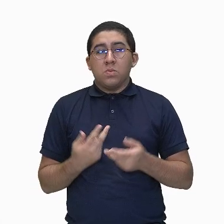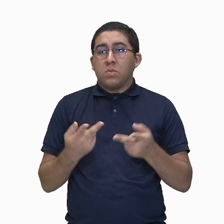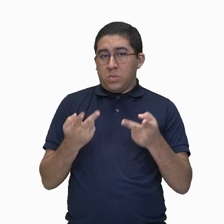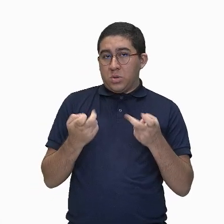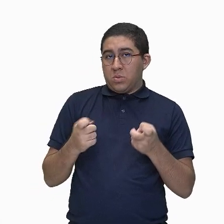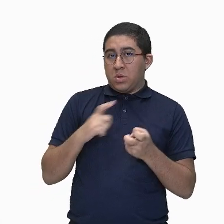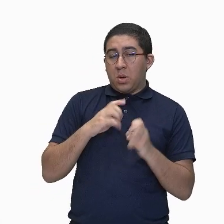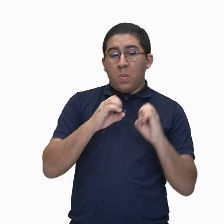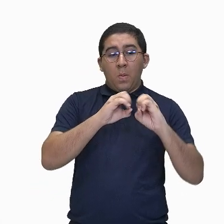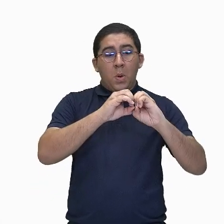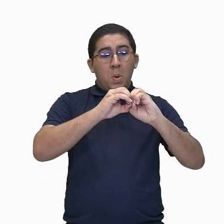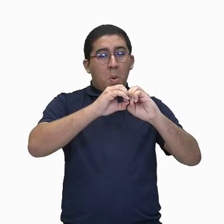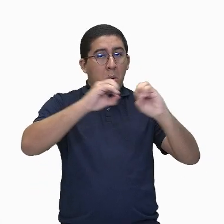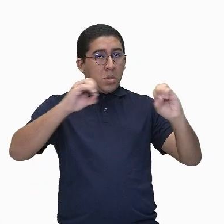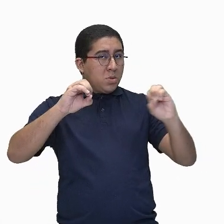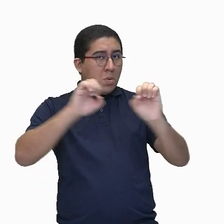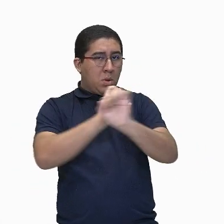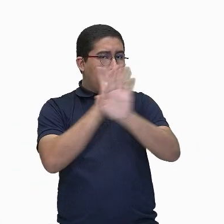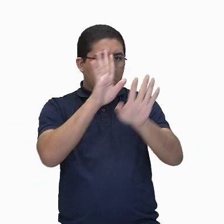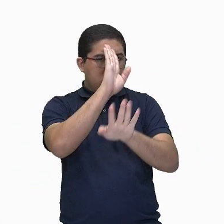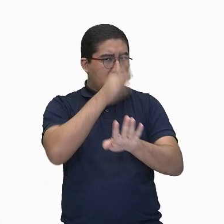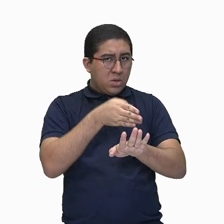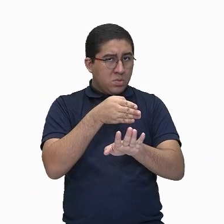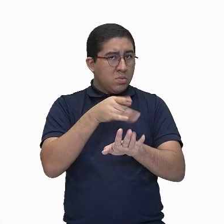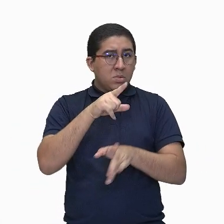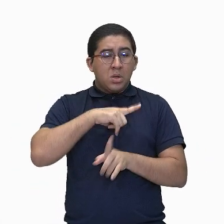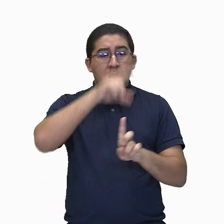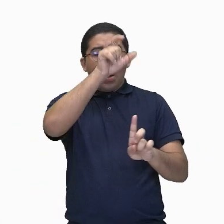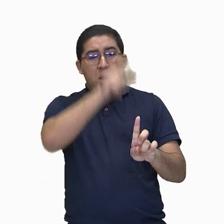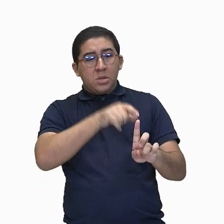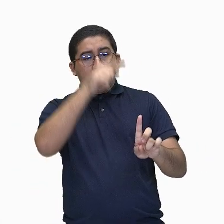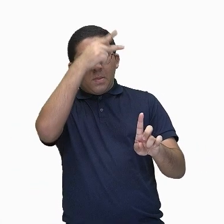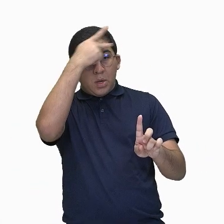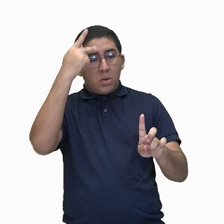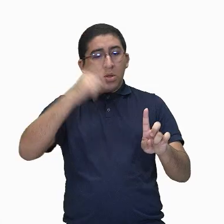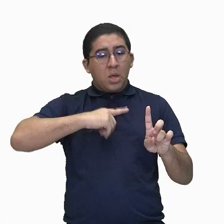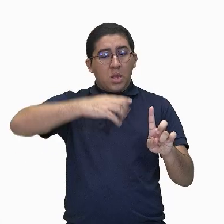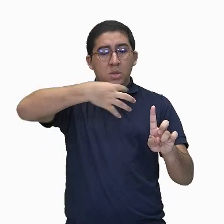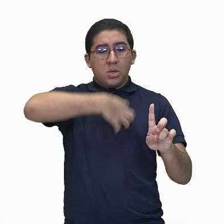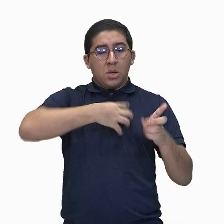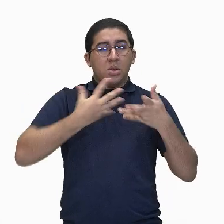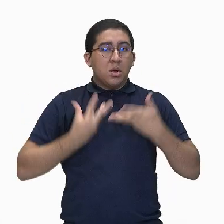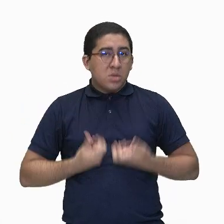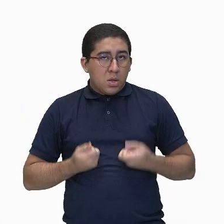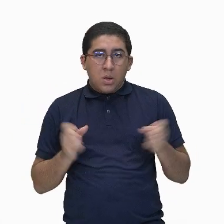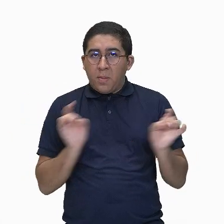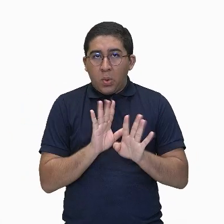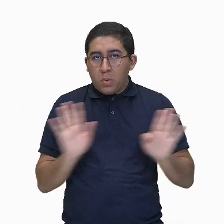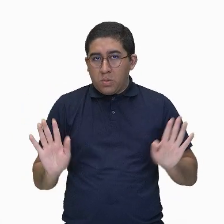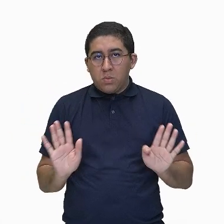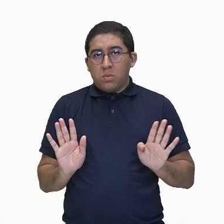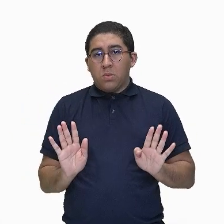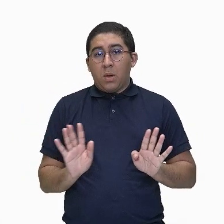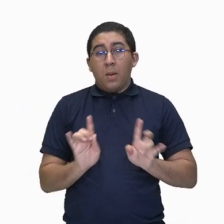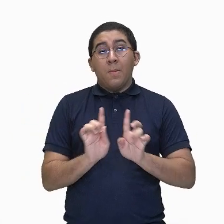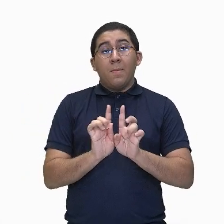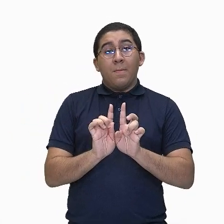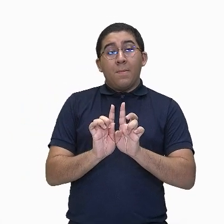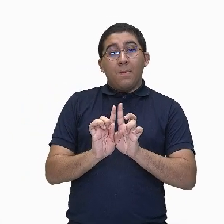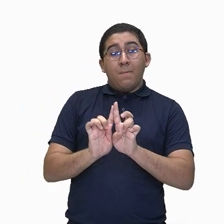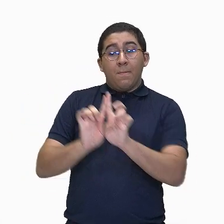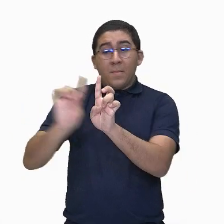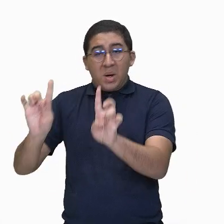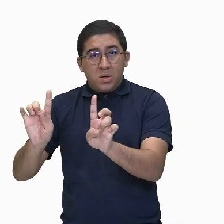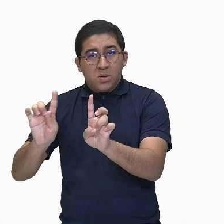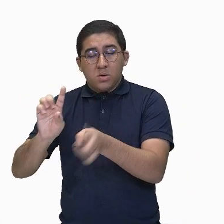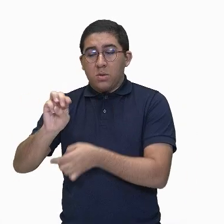estou transmitindo uma informação clara e objetiva falando sobre o estado de Manuel. Quando eu acrescento o mais,